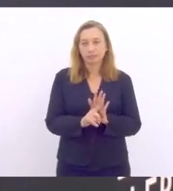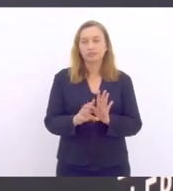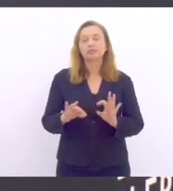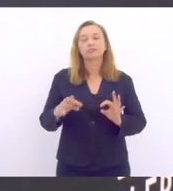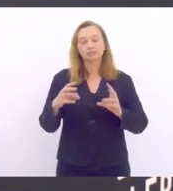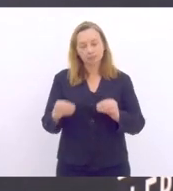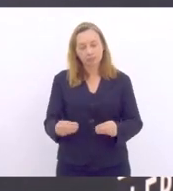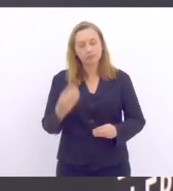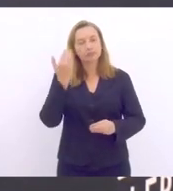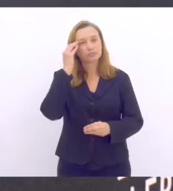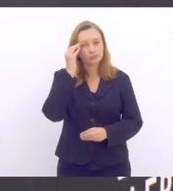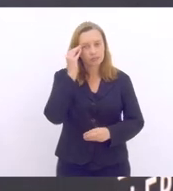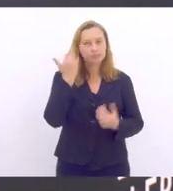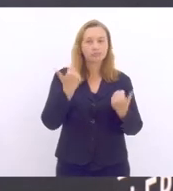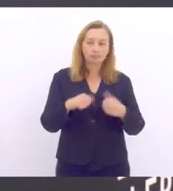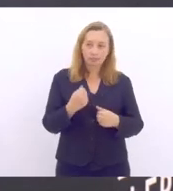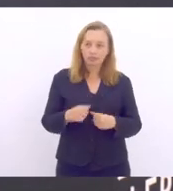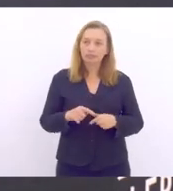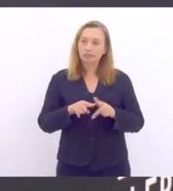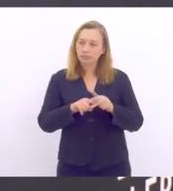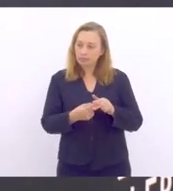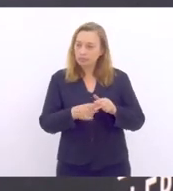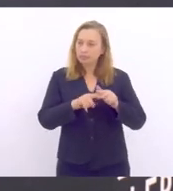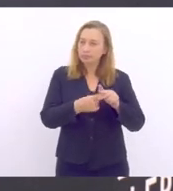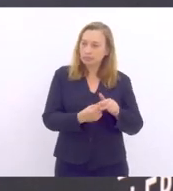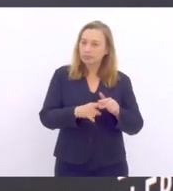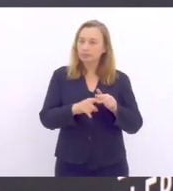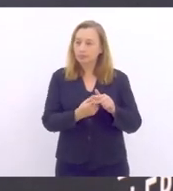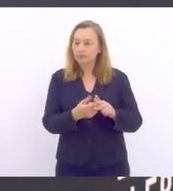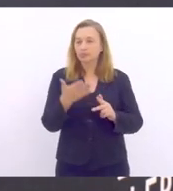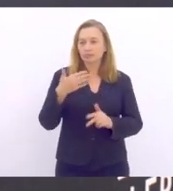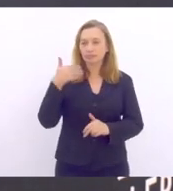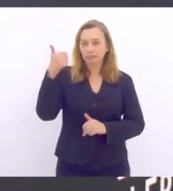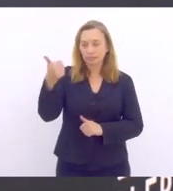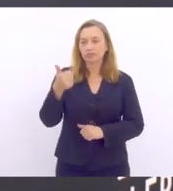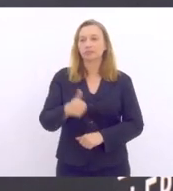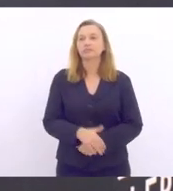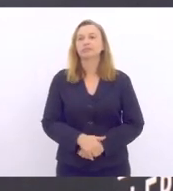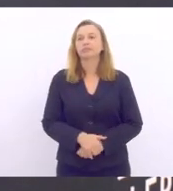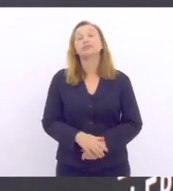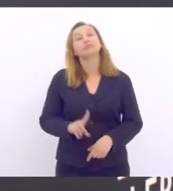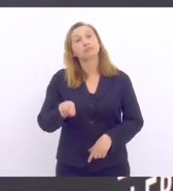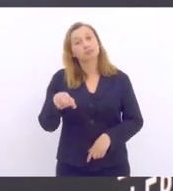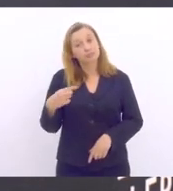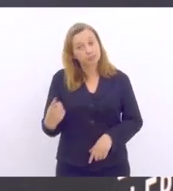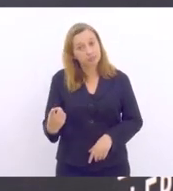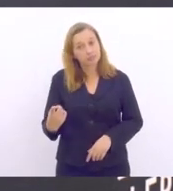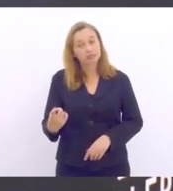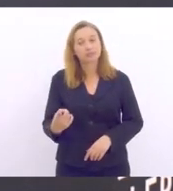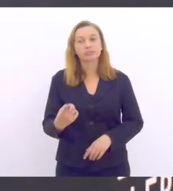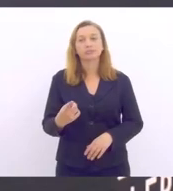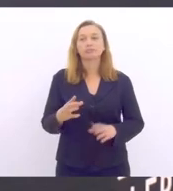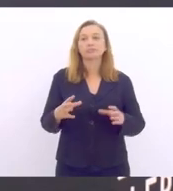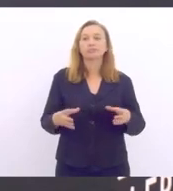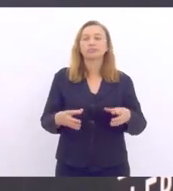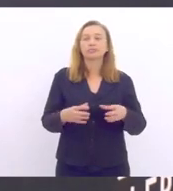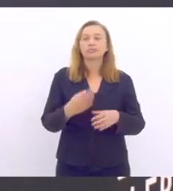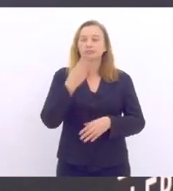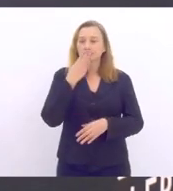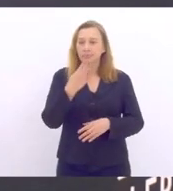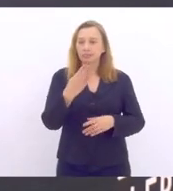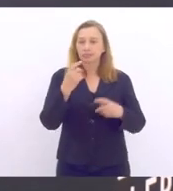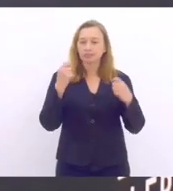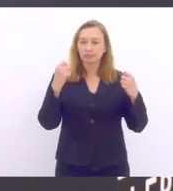os entendimentos que devem ser feitos para aperfeiçoá-lo. Depois diz que os clubes devem ser